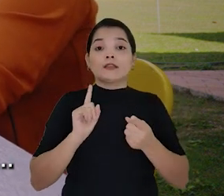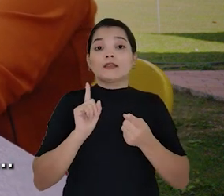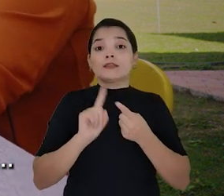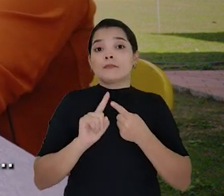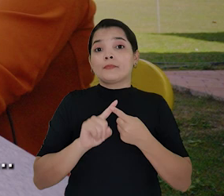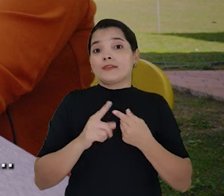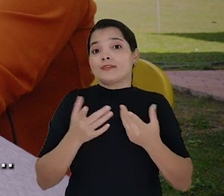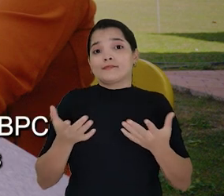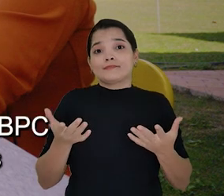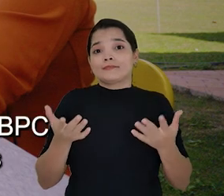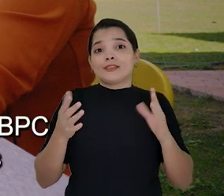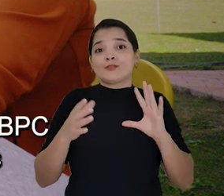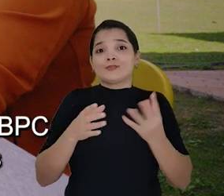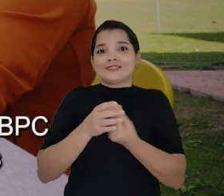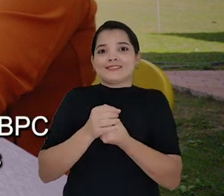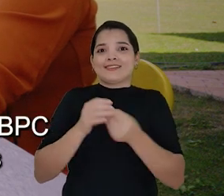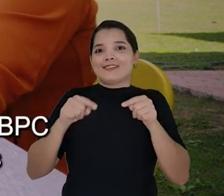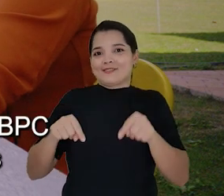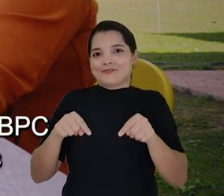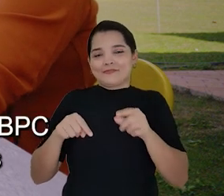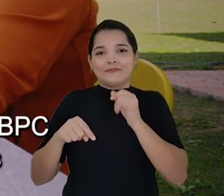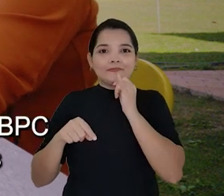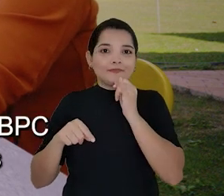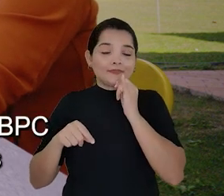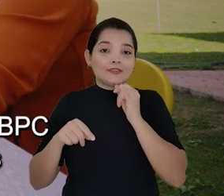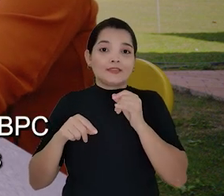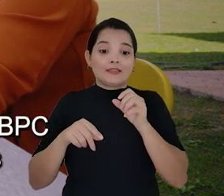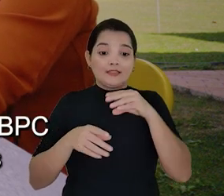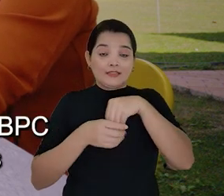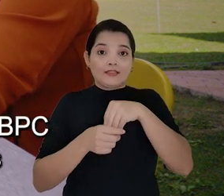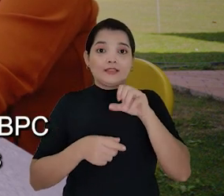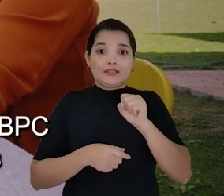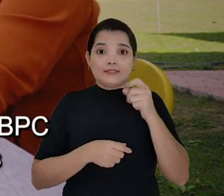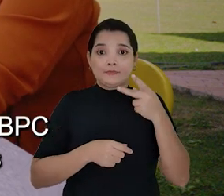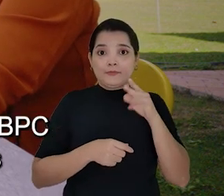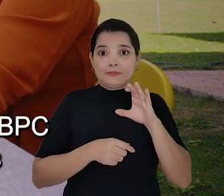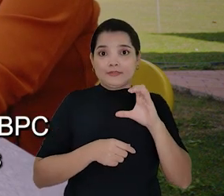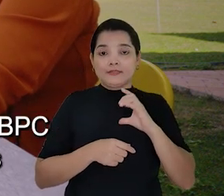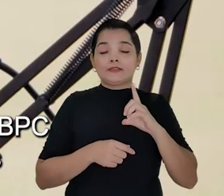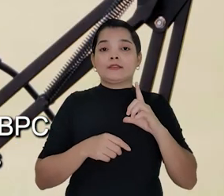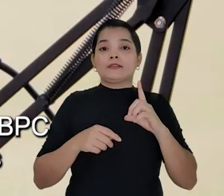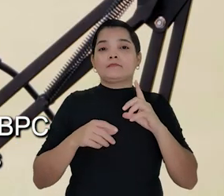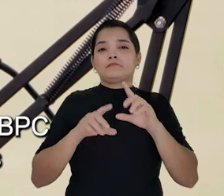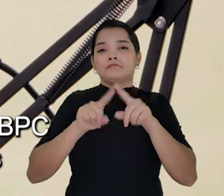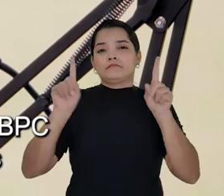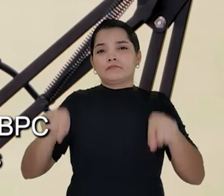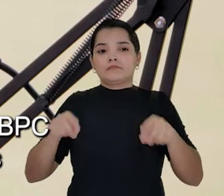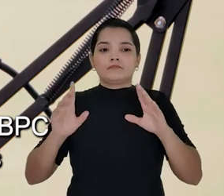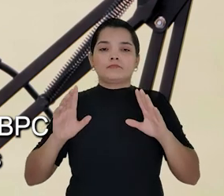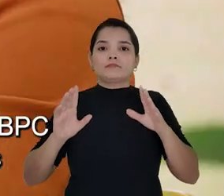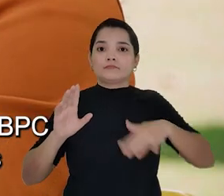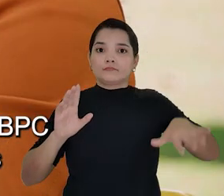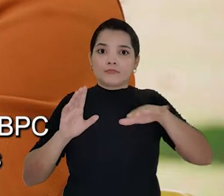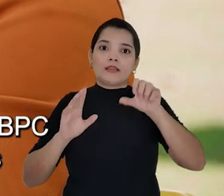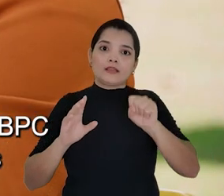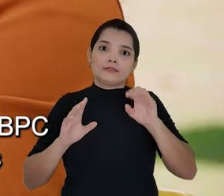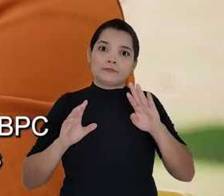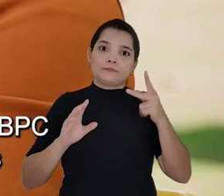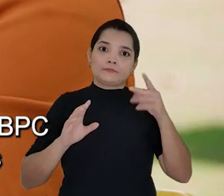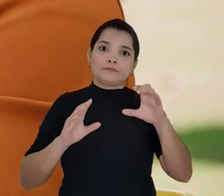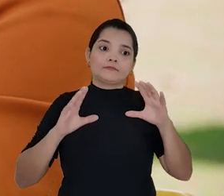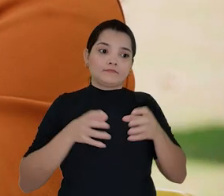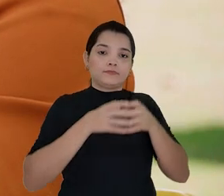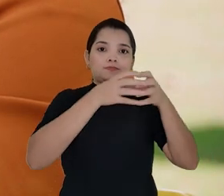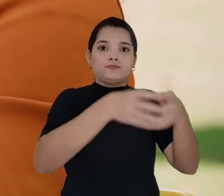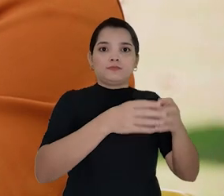própria inclusão eh nós temos um programa na sbpc que chama-se sbpc vai à escola nós trabalhamos com